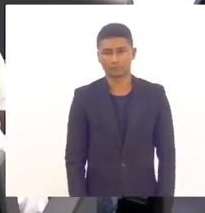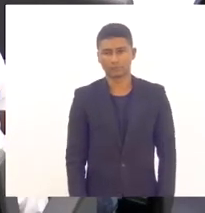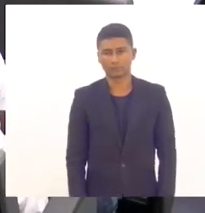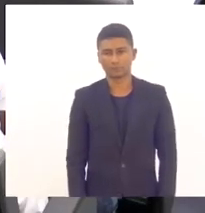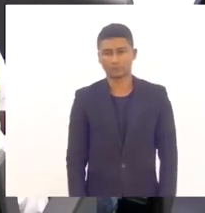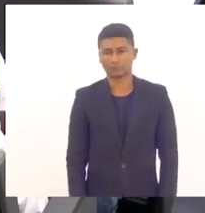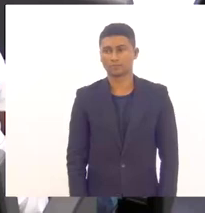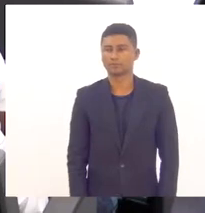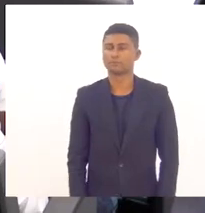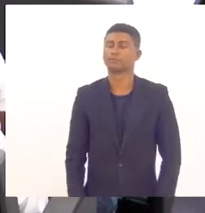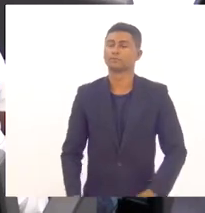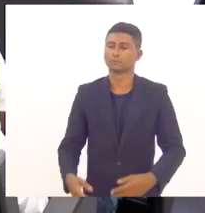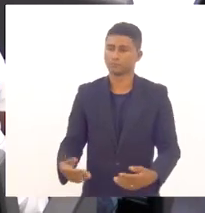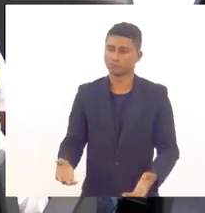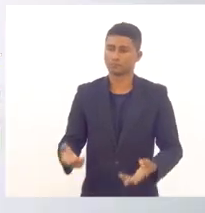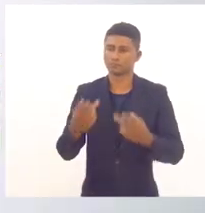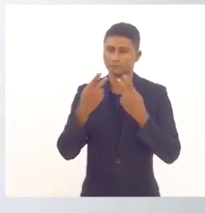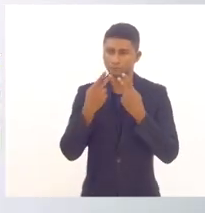Mestre Areria, deixa eu dizer.